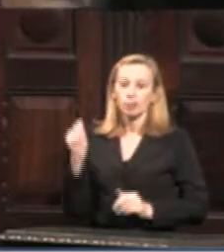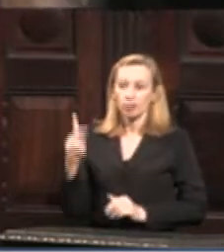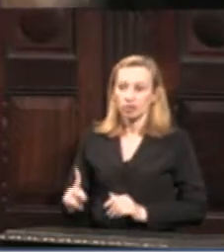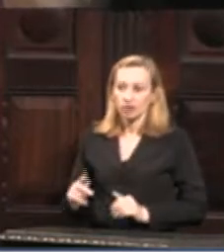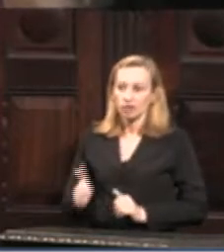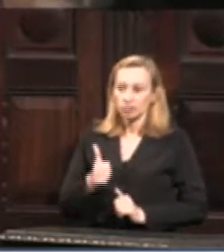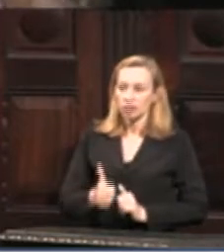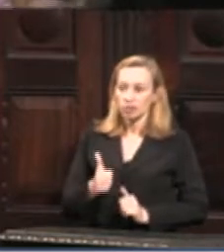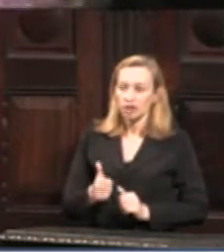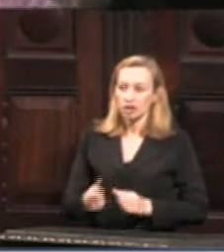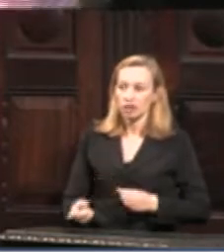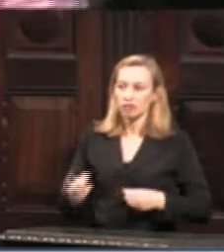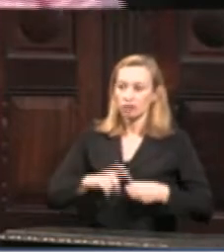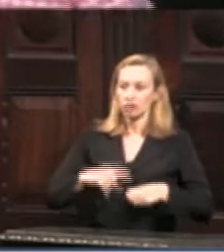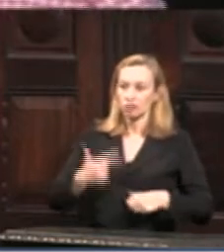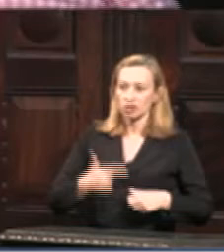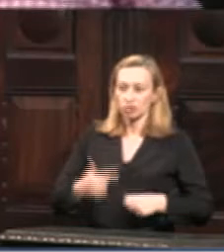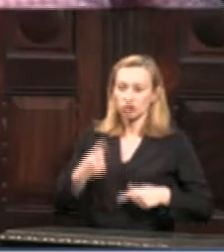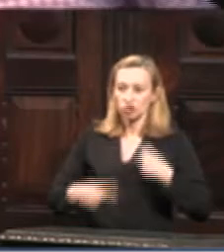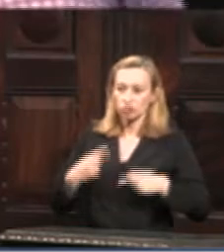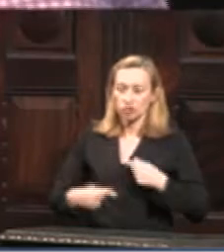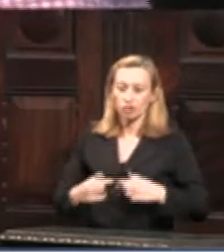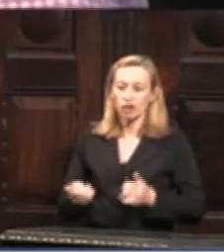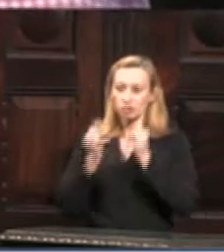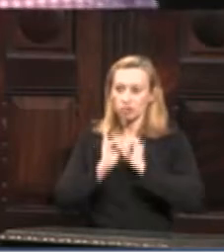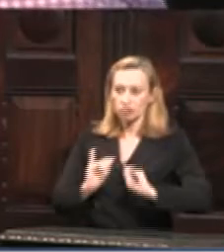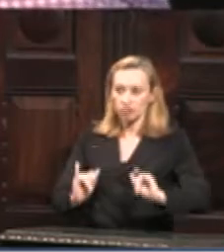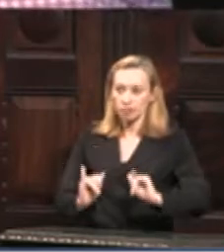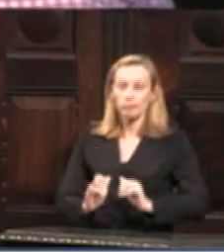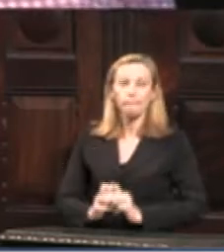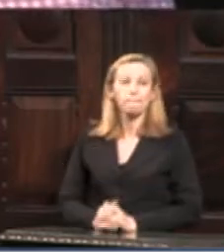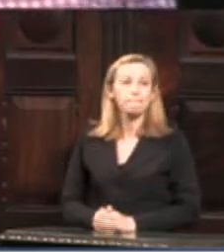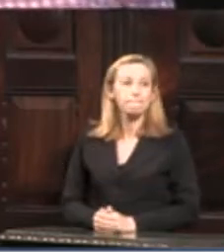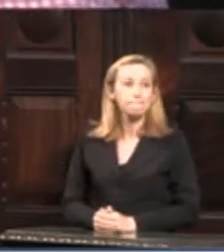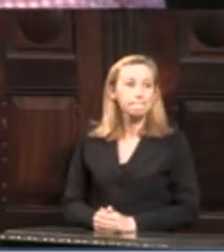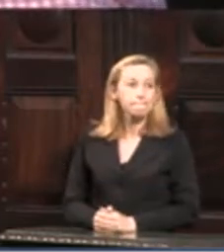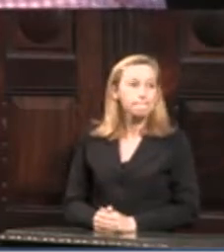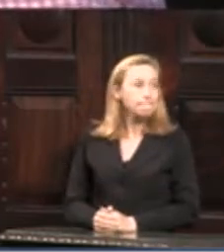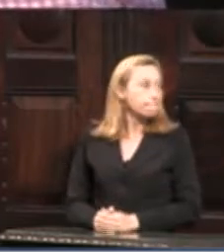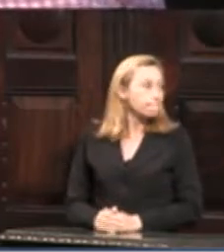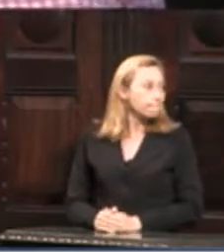redação do vencido para a segunda discussão. Anuncio.